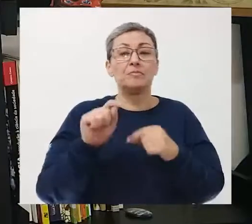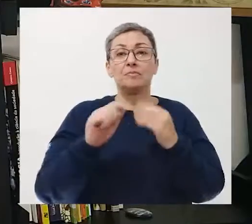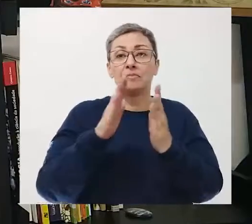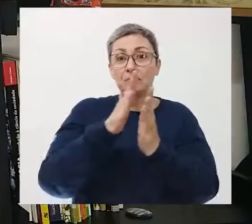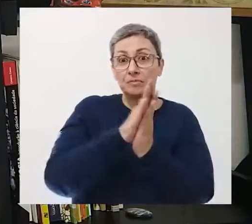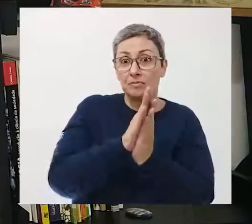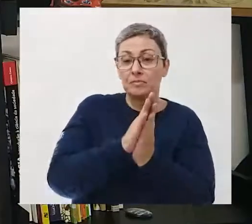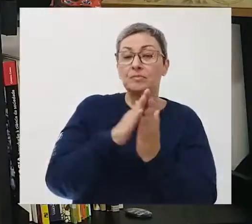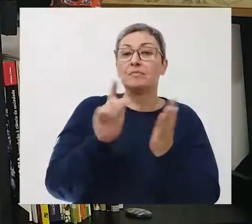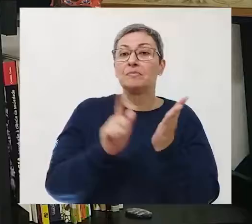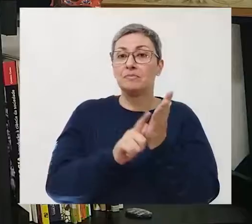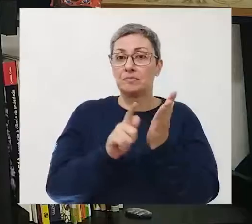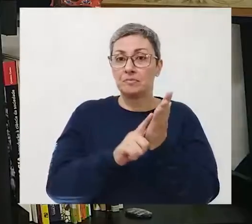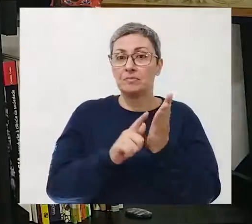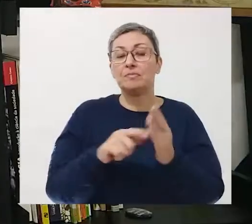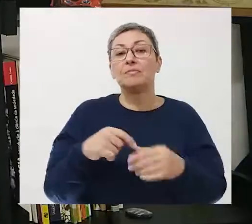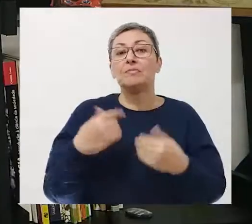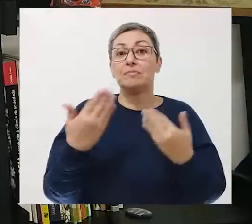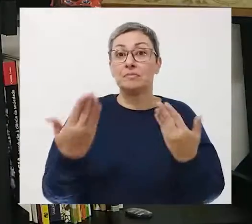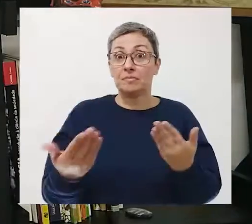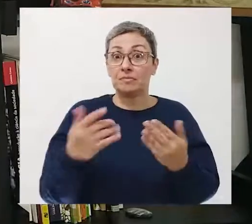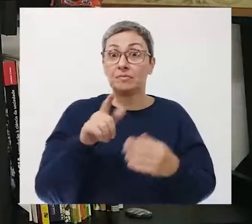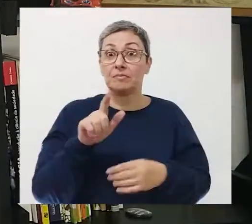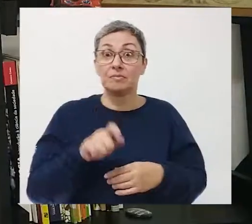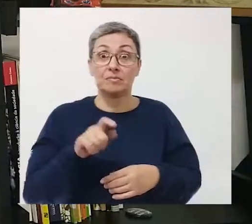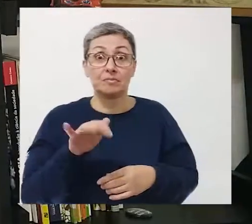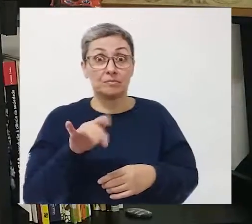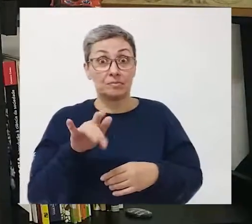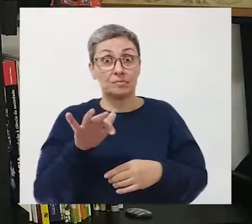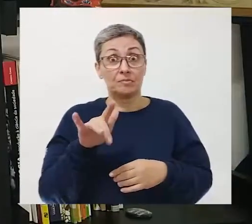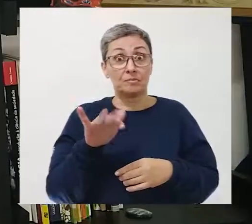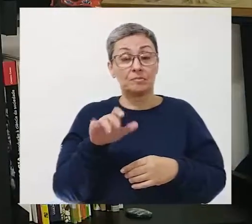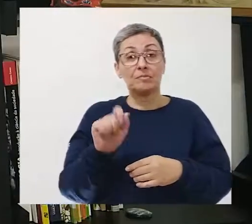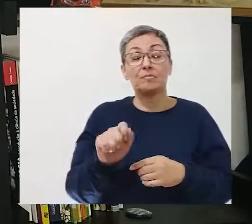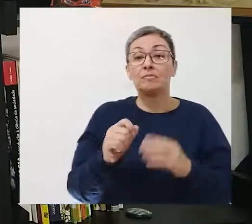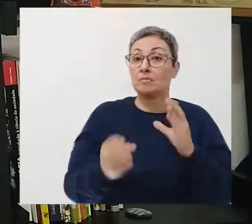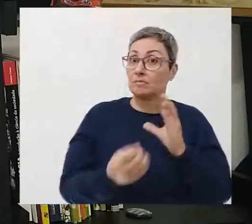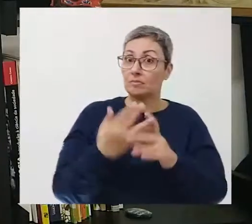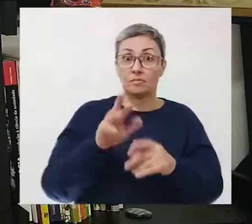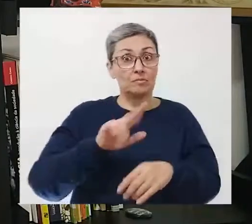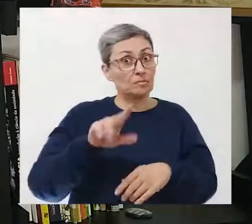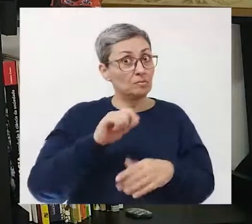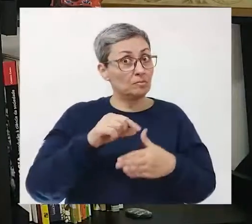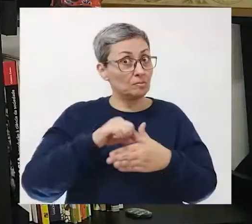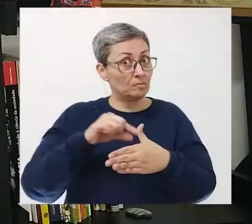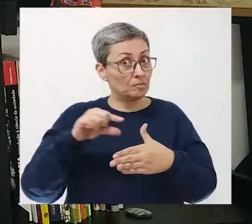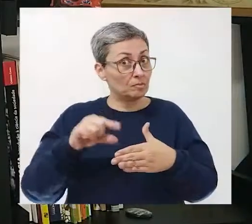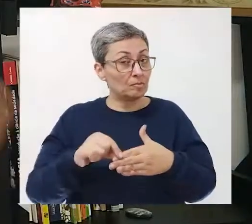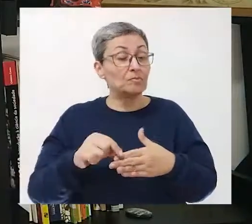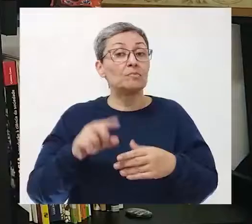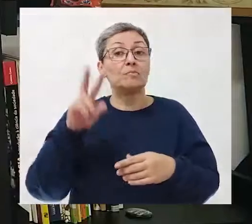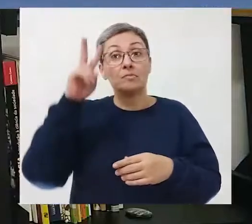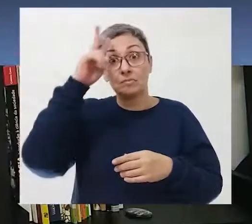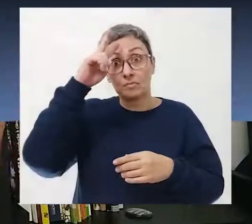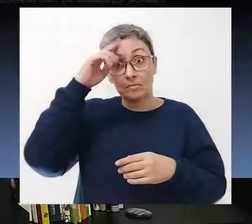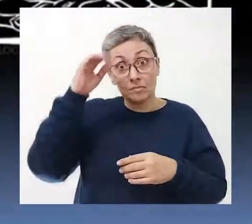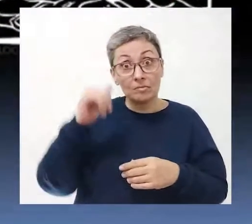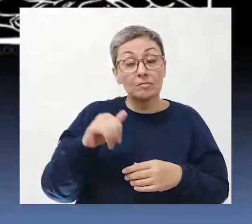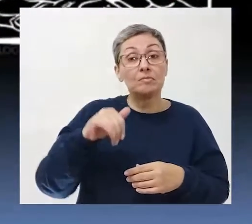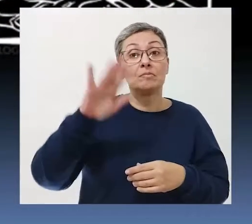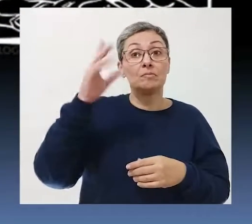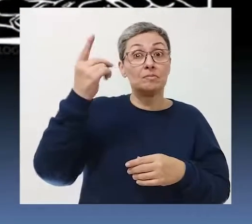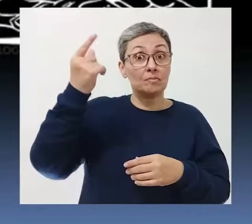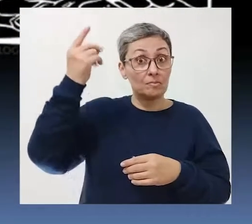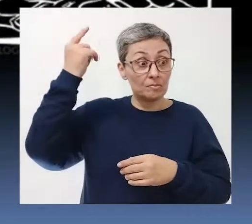pressionam no papel. A xilogravura, ela não surgiu com o cordel, tá? A história dela é mais